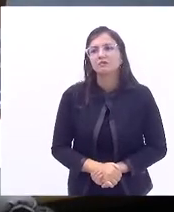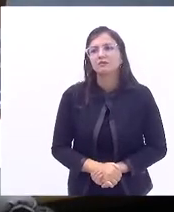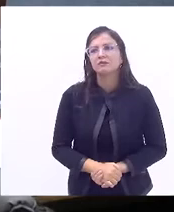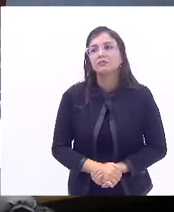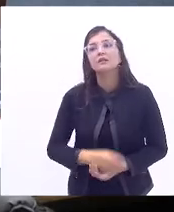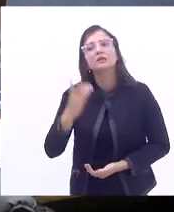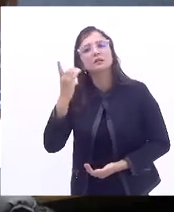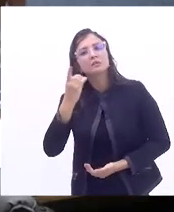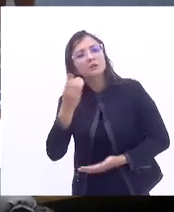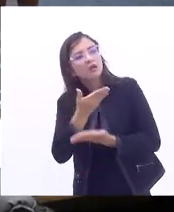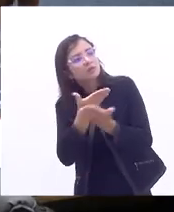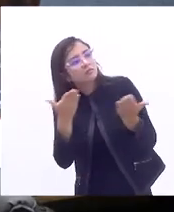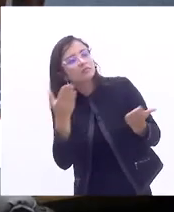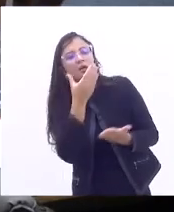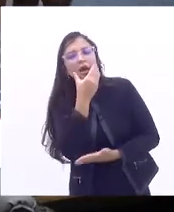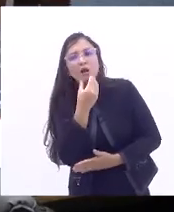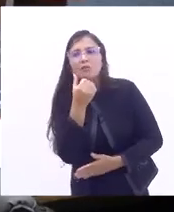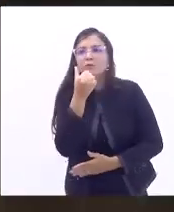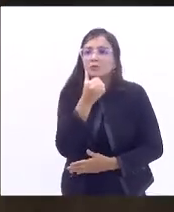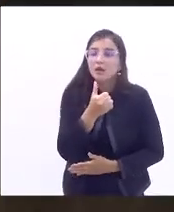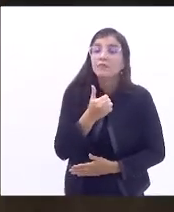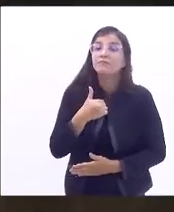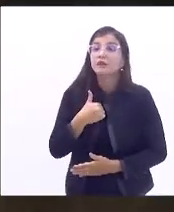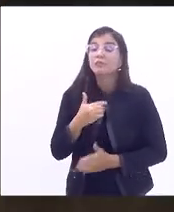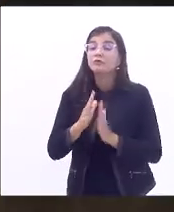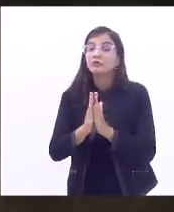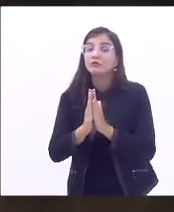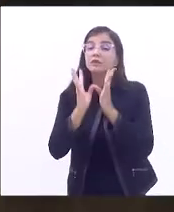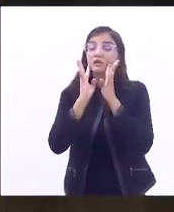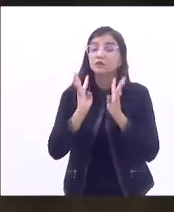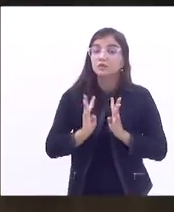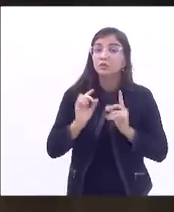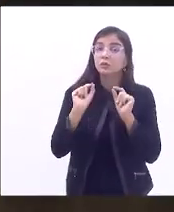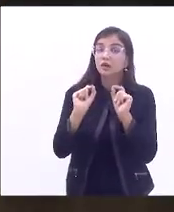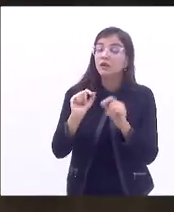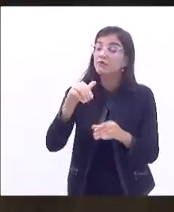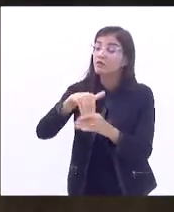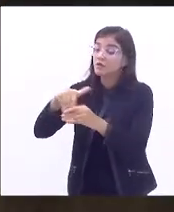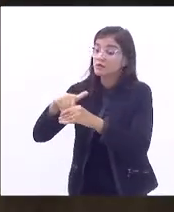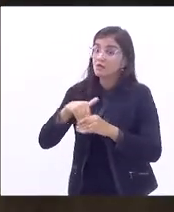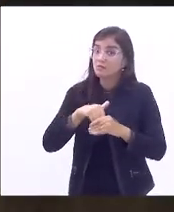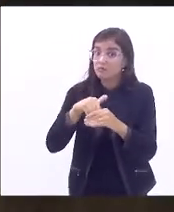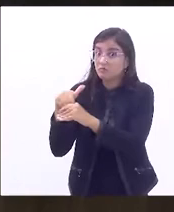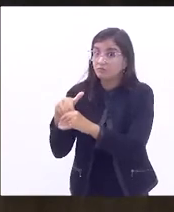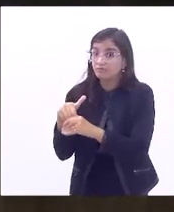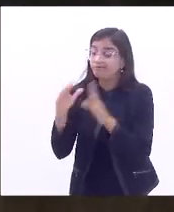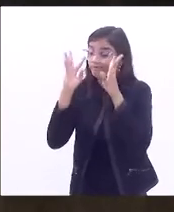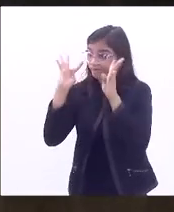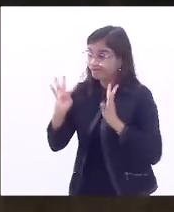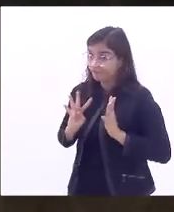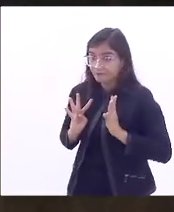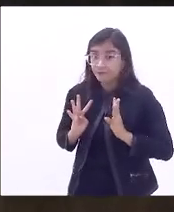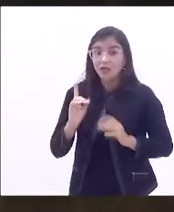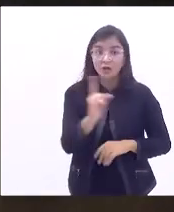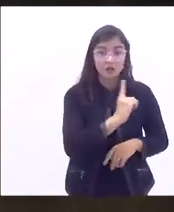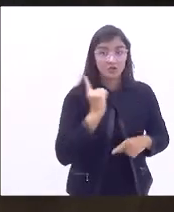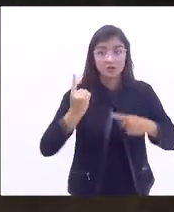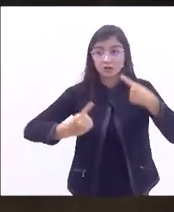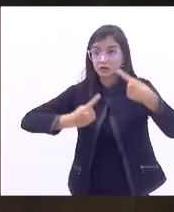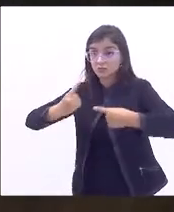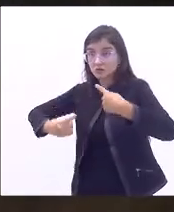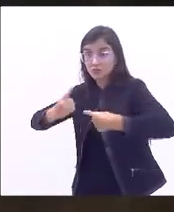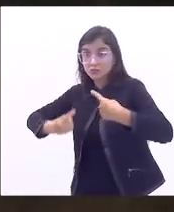Deputados, deputados aqui da Alerj, eu queria chamar a atenção para a votação que vai começar agora. A gente está discutindo aqui